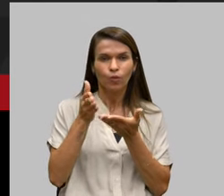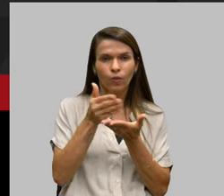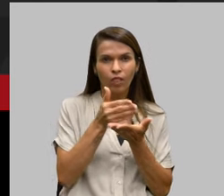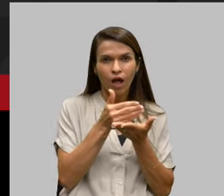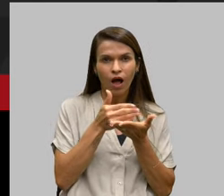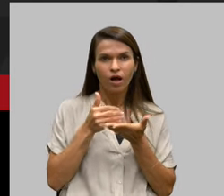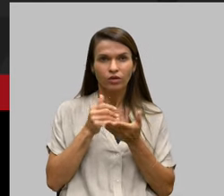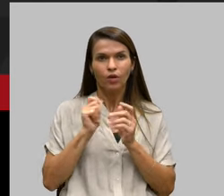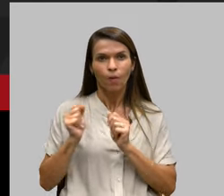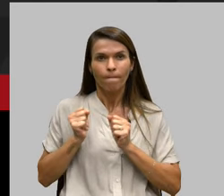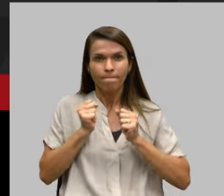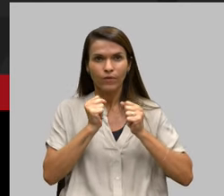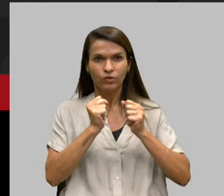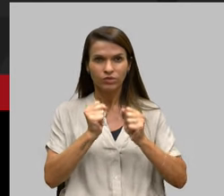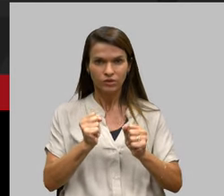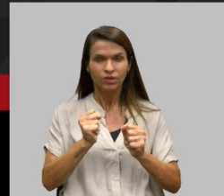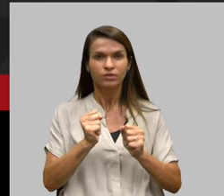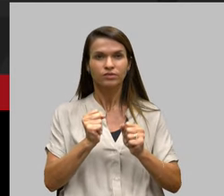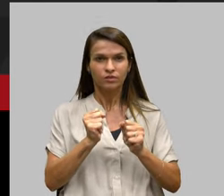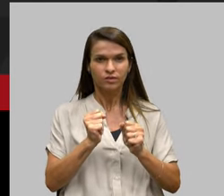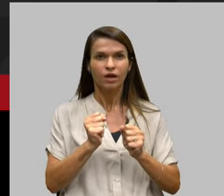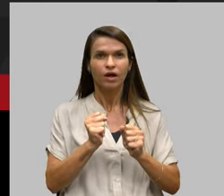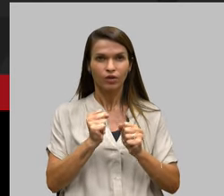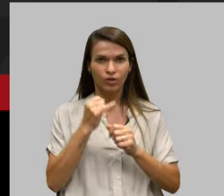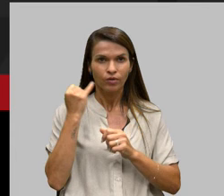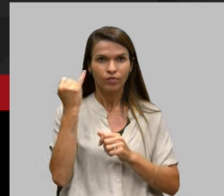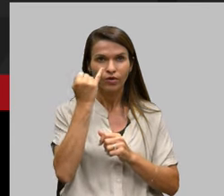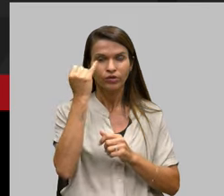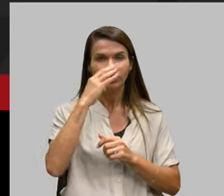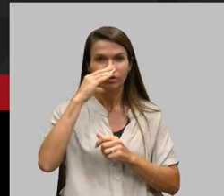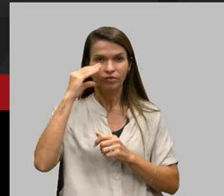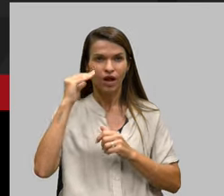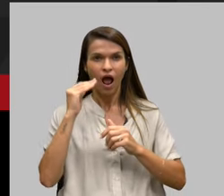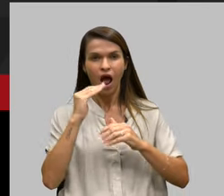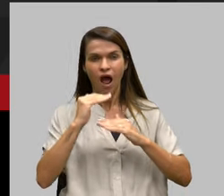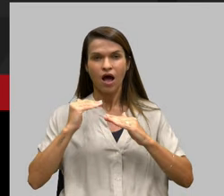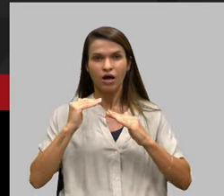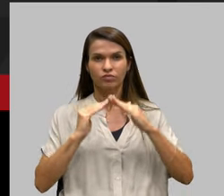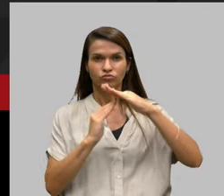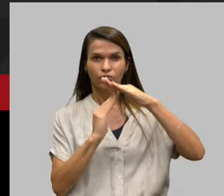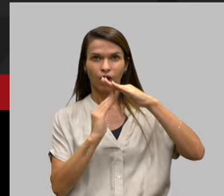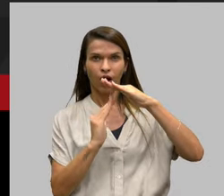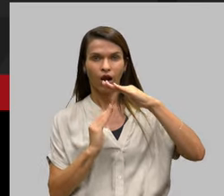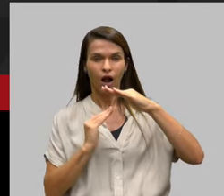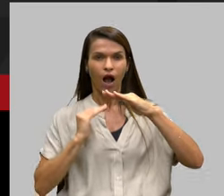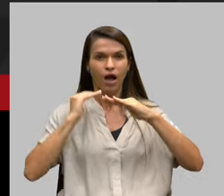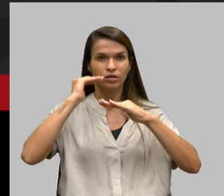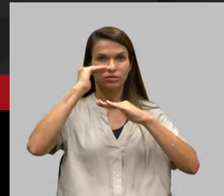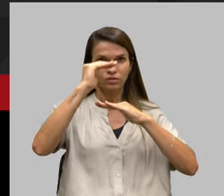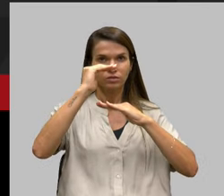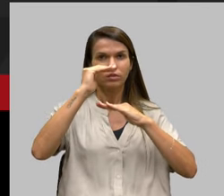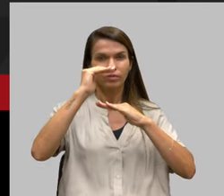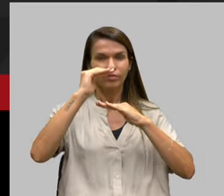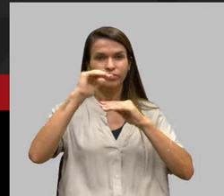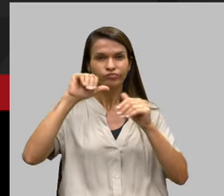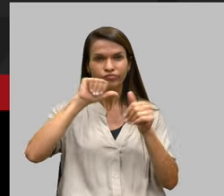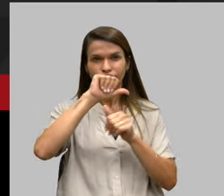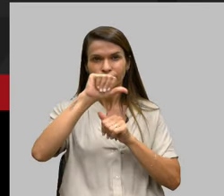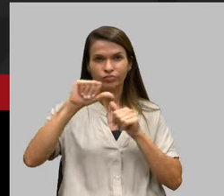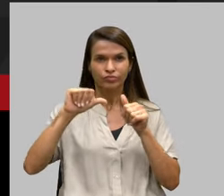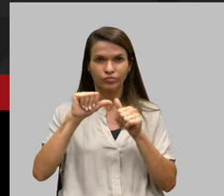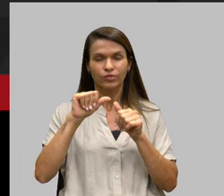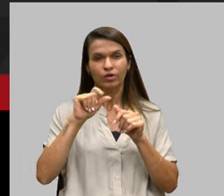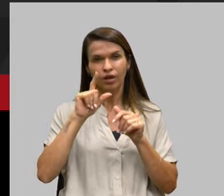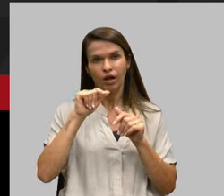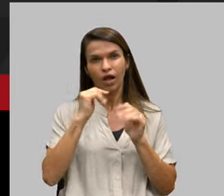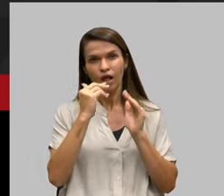o potencial a cobertura de servidores acima do teto aquele quadro se inverte um pouco porque justamente São Paulo